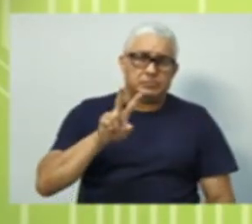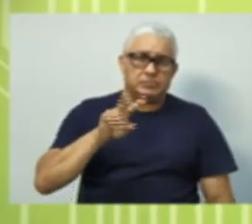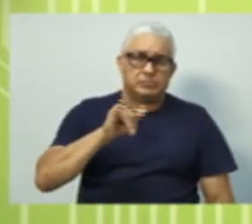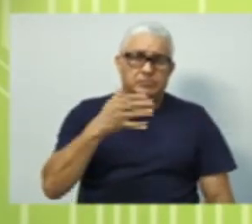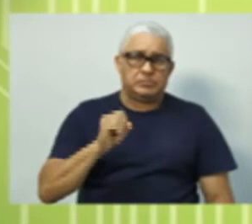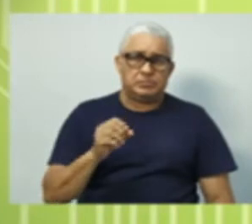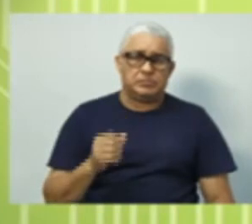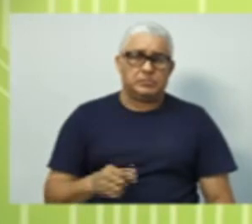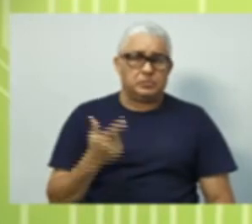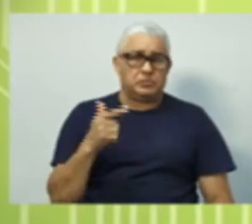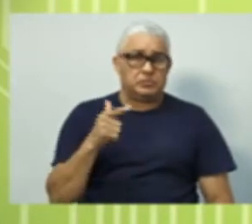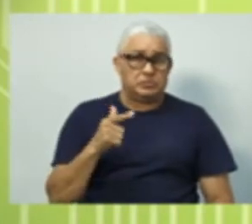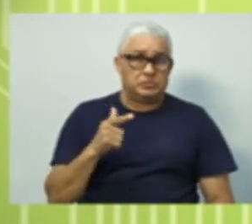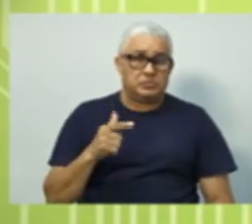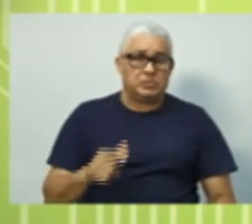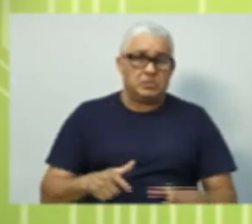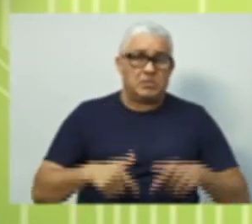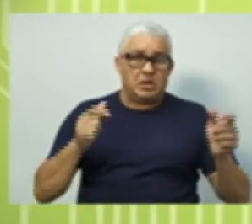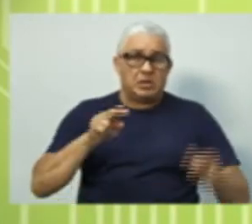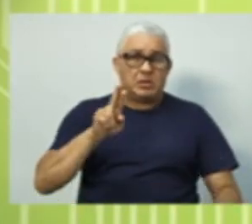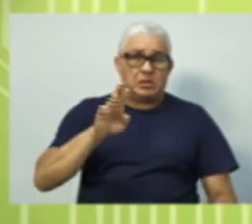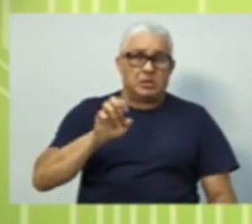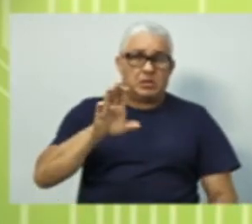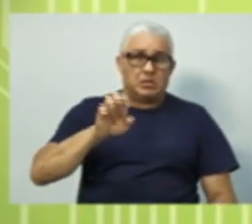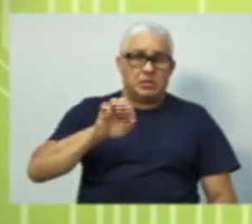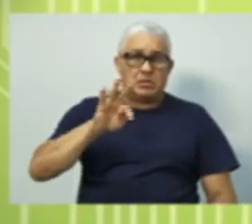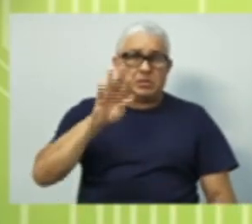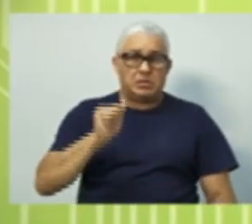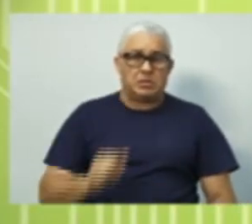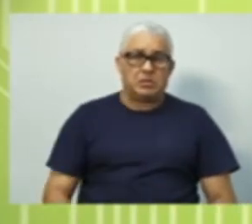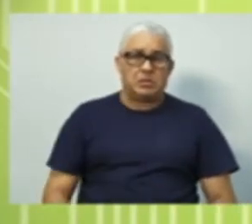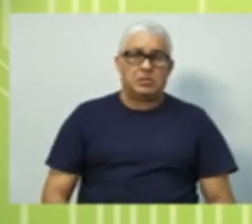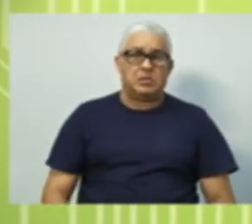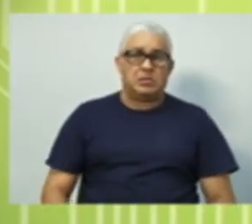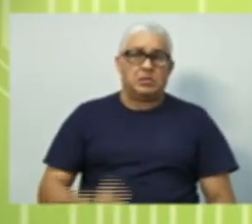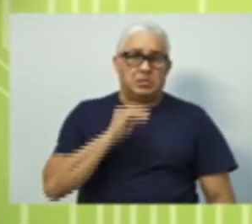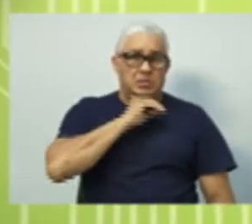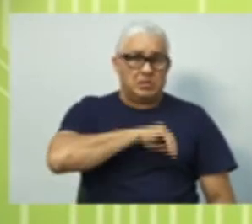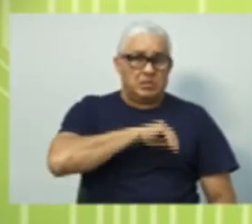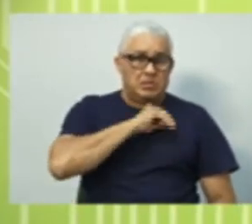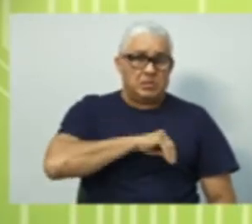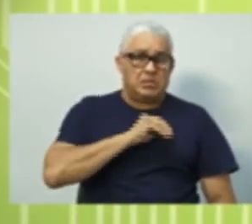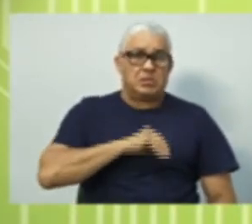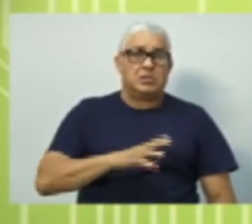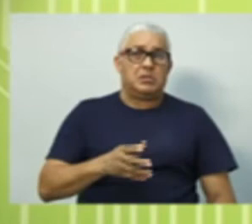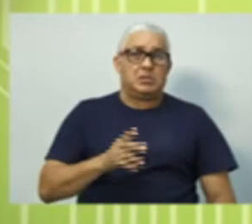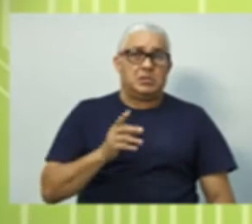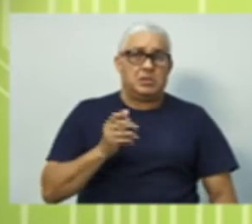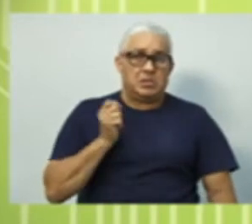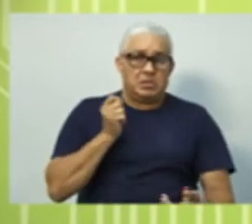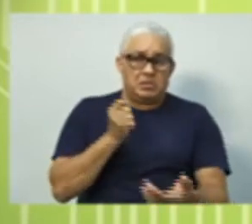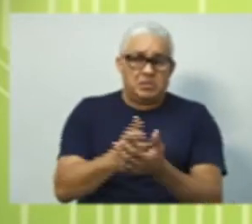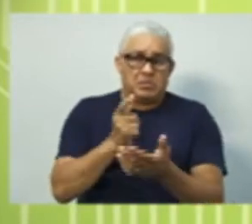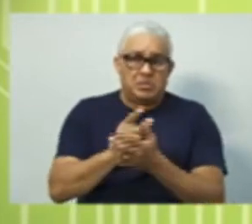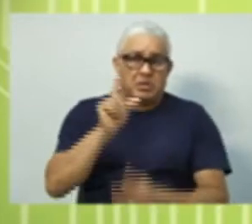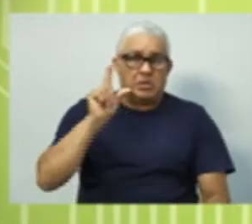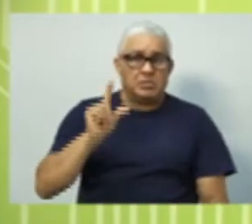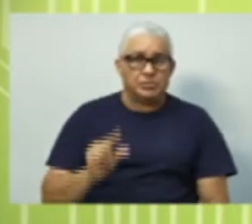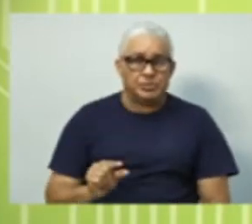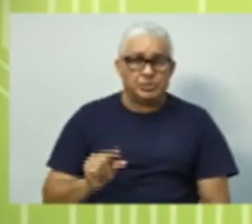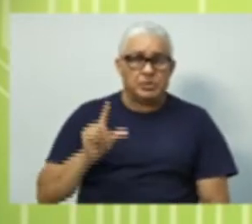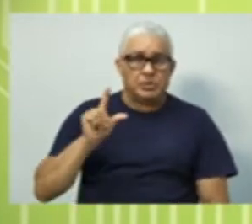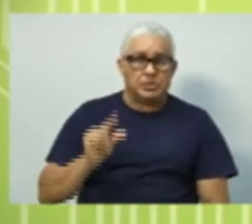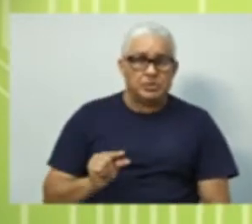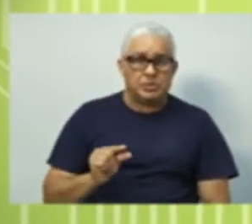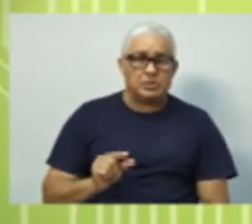tem que ser participativo, tem que ter participação de todos. Dentro da organização, dentro da empresa, né? Isso tem que funcionar